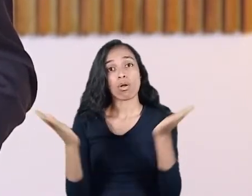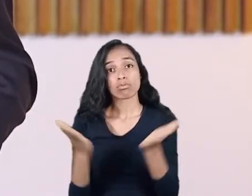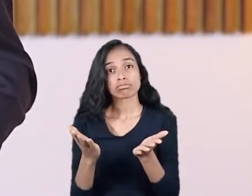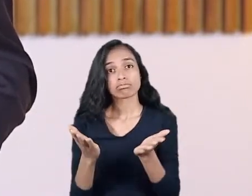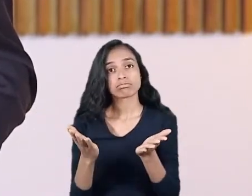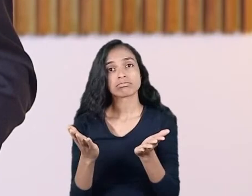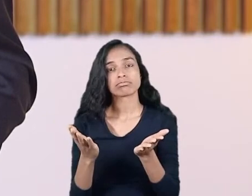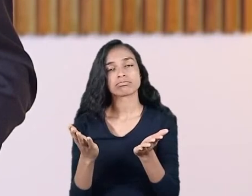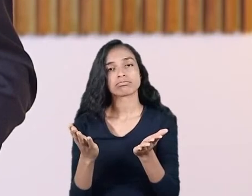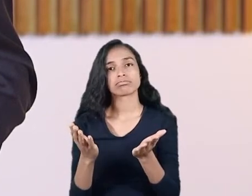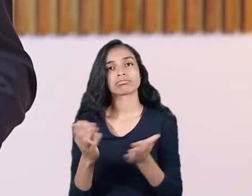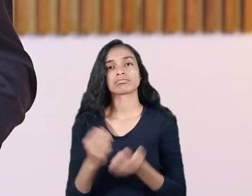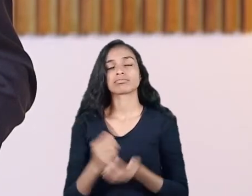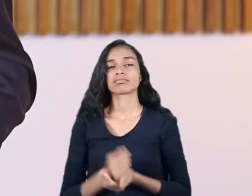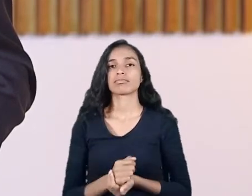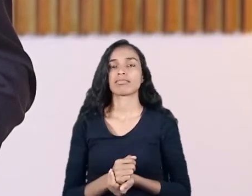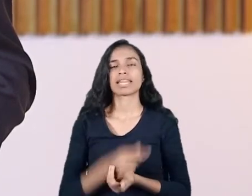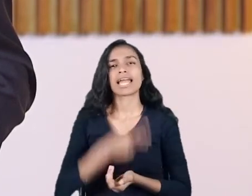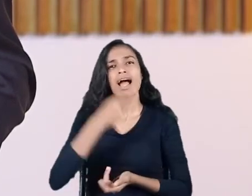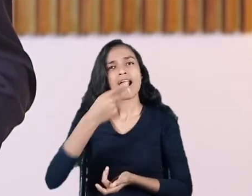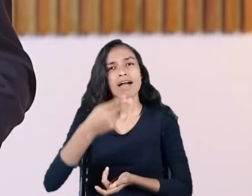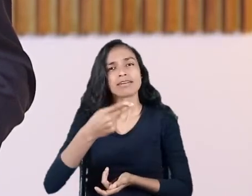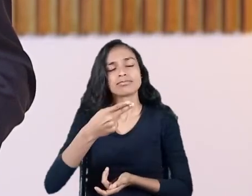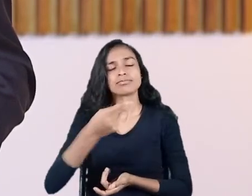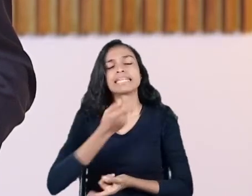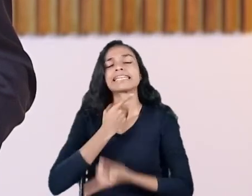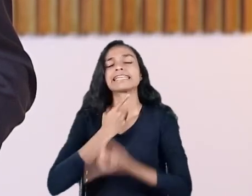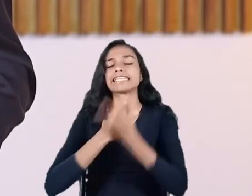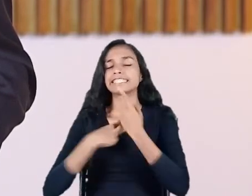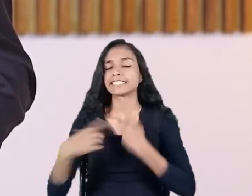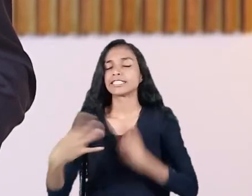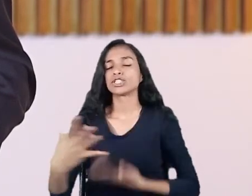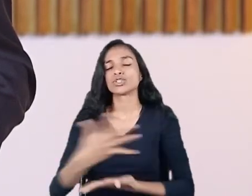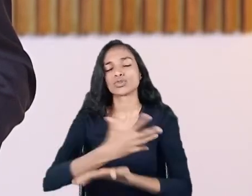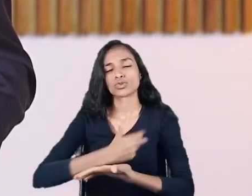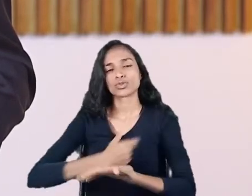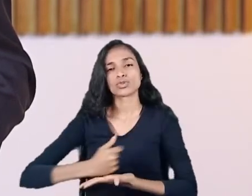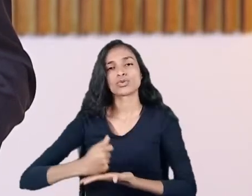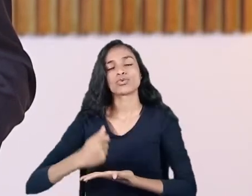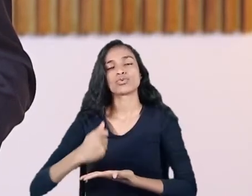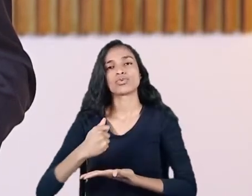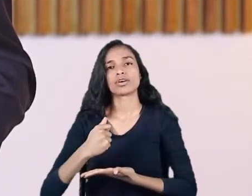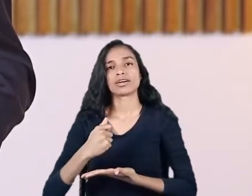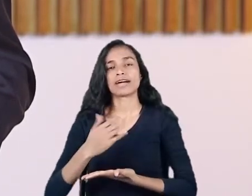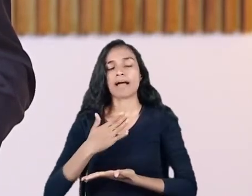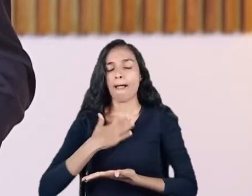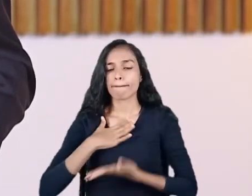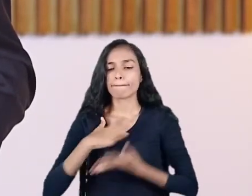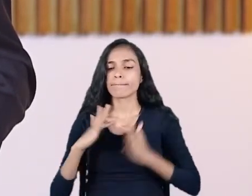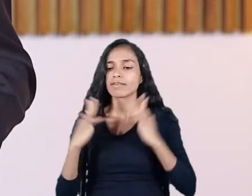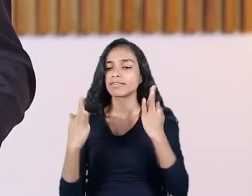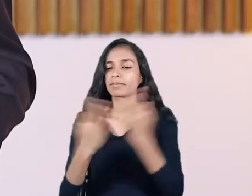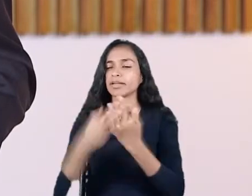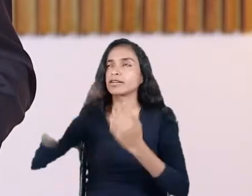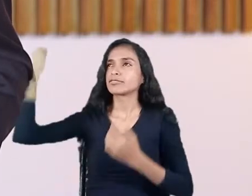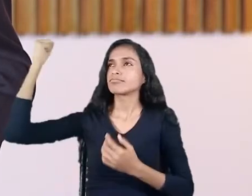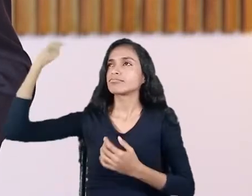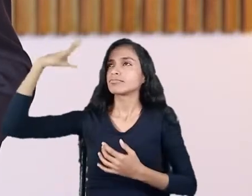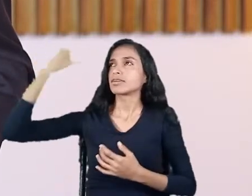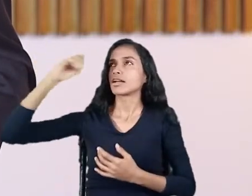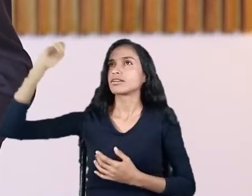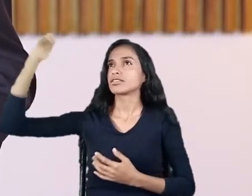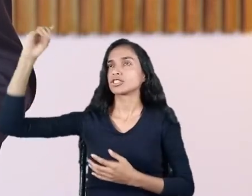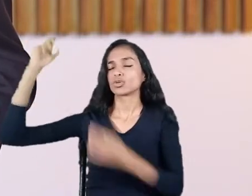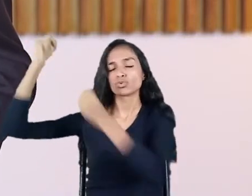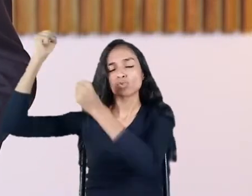diga neste momento, eu desejo salvar a minha família. E com a graça de Deus, com o poder que vem do céu, eu vou